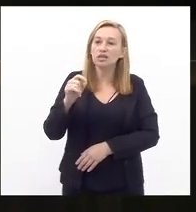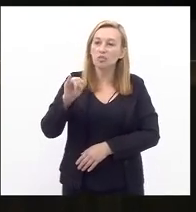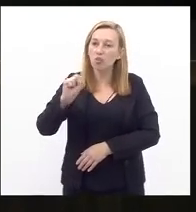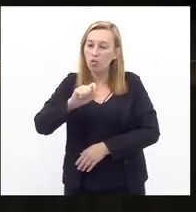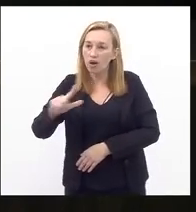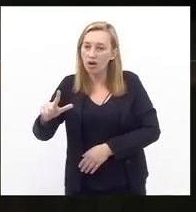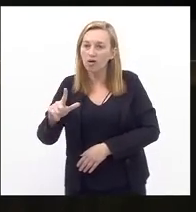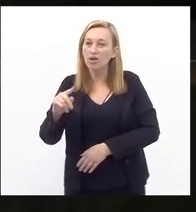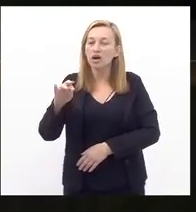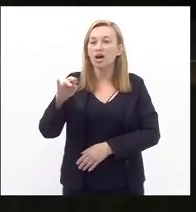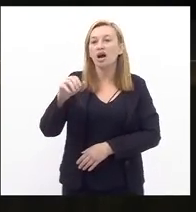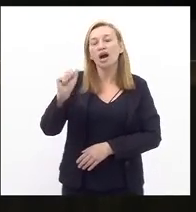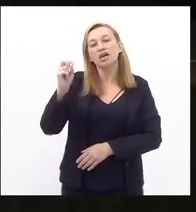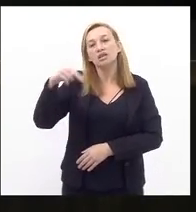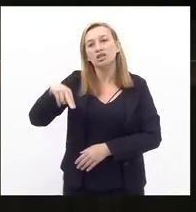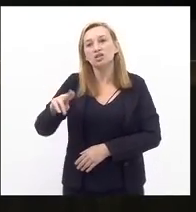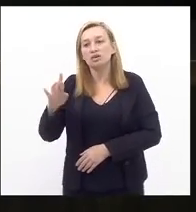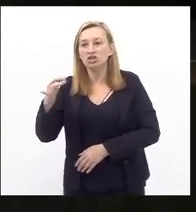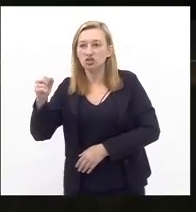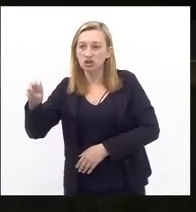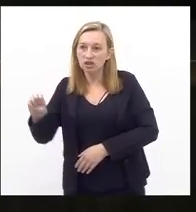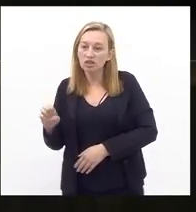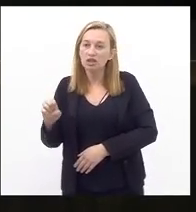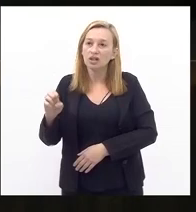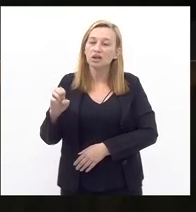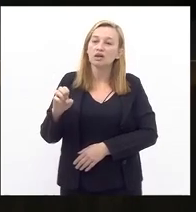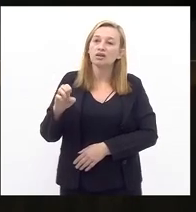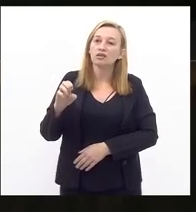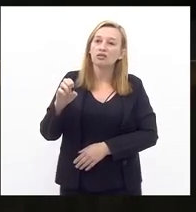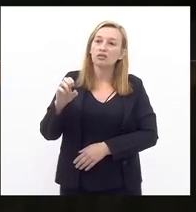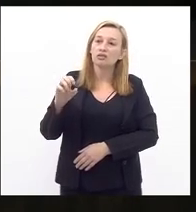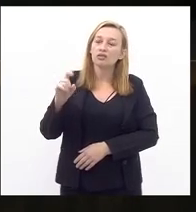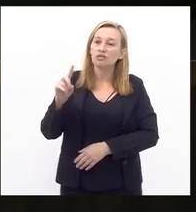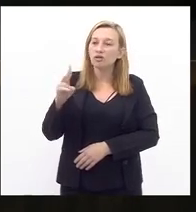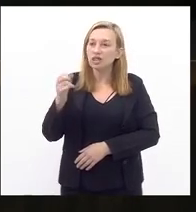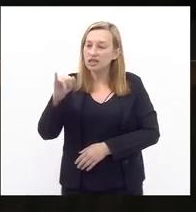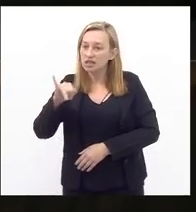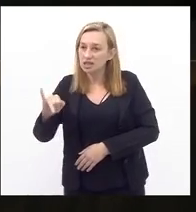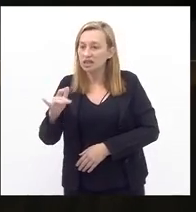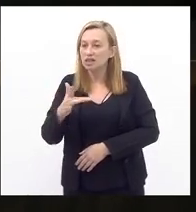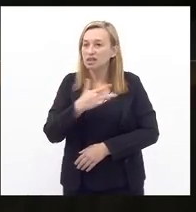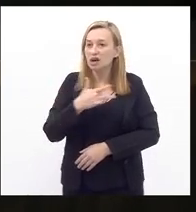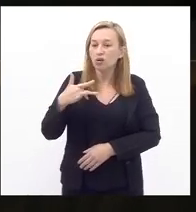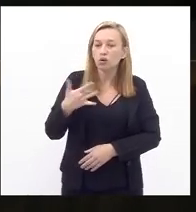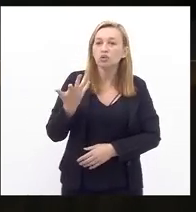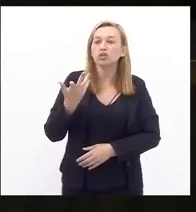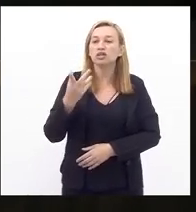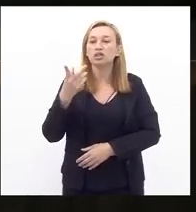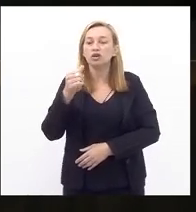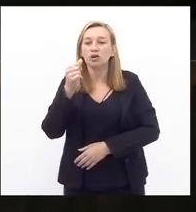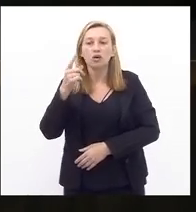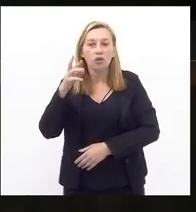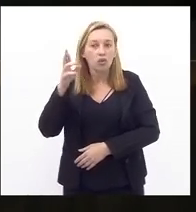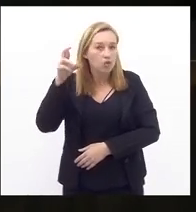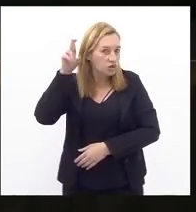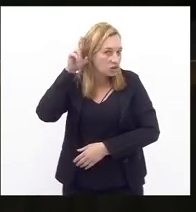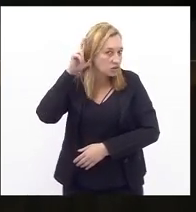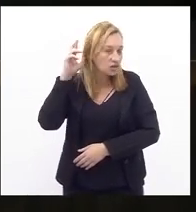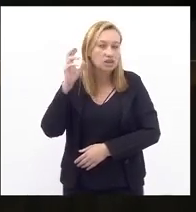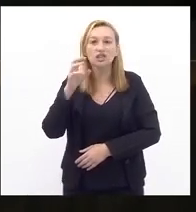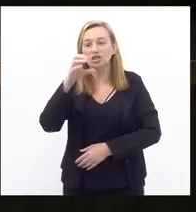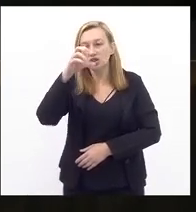Malafaia Anderson achando de volta desse da Saúde os Oi Rosane Félix valseado primeira adiante a Ju